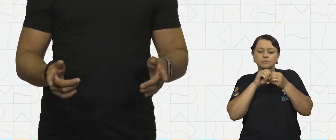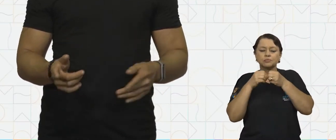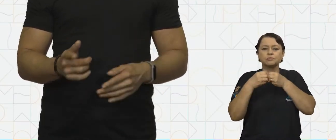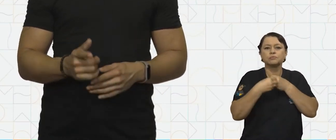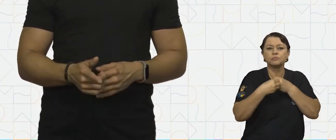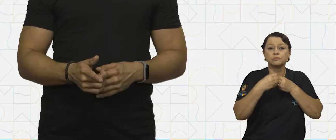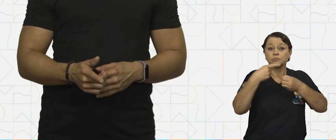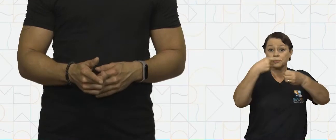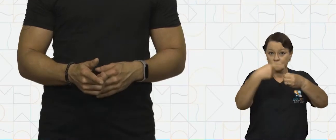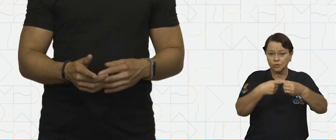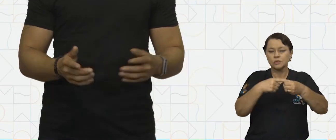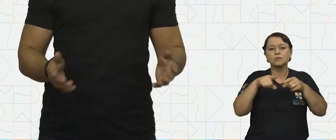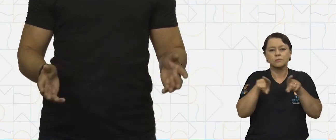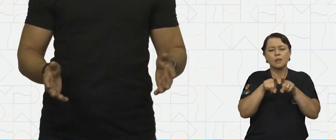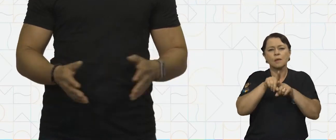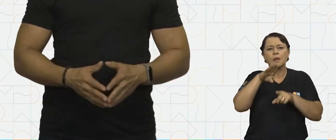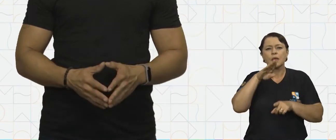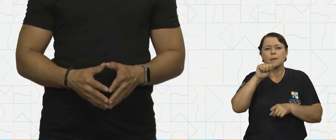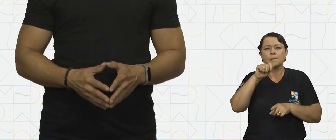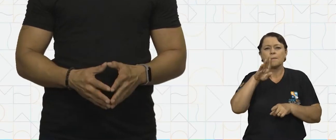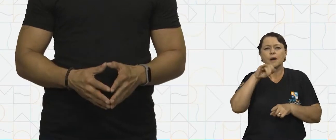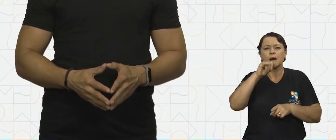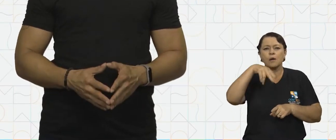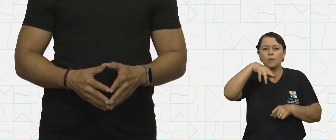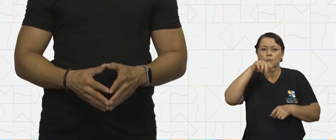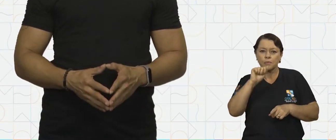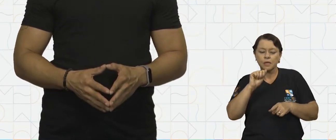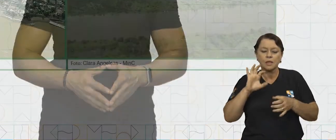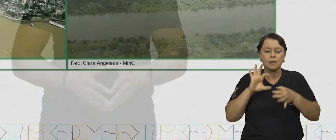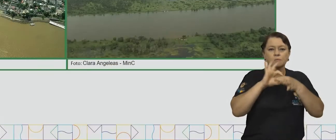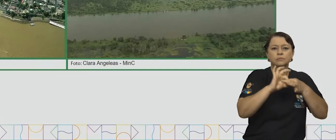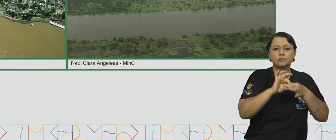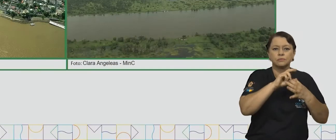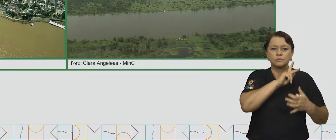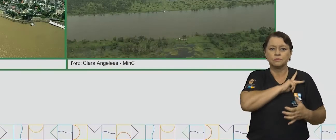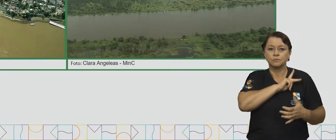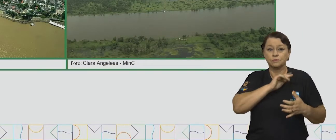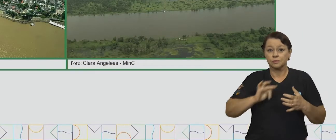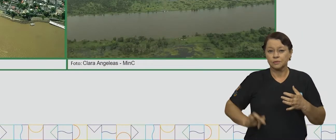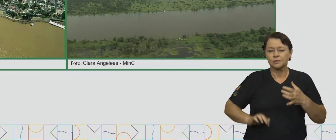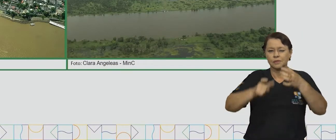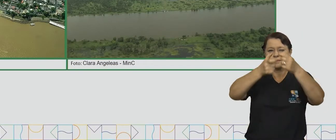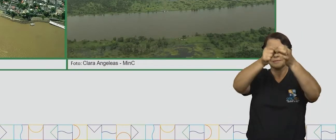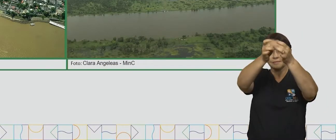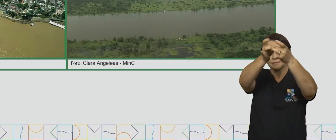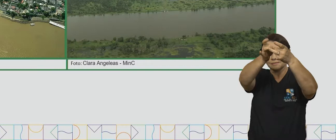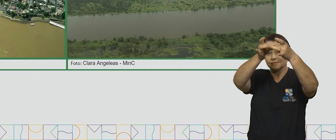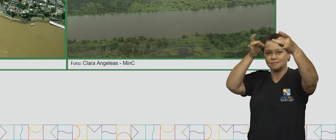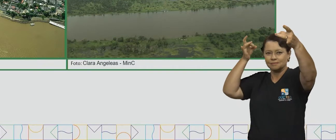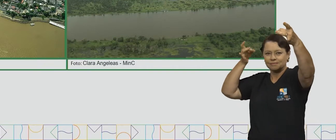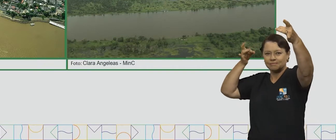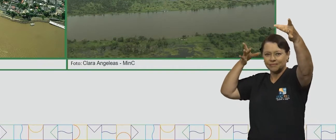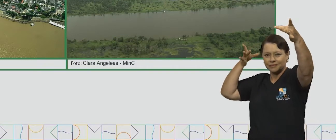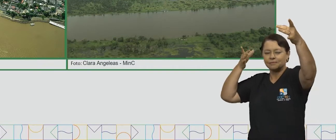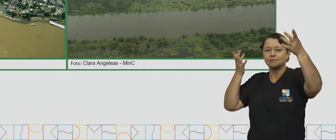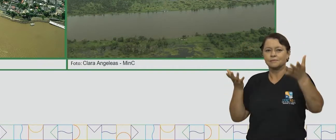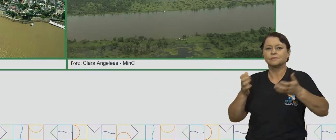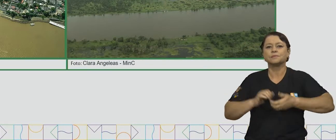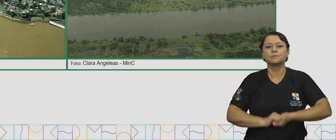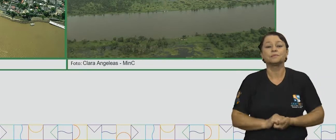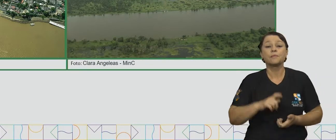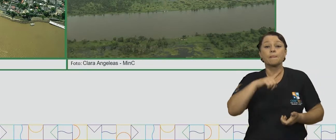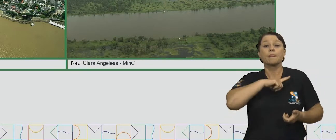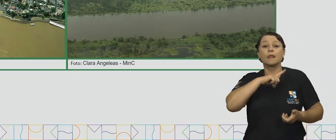Assim também é Balbina em relação à cidade de Presidente Figueiredo. Aqui nessas imagens vemos o município de